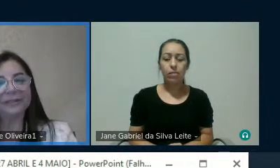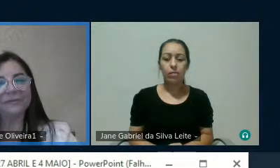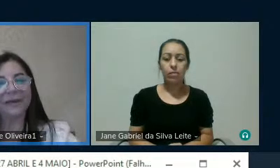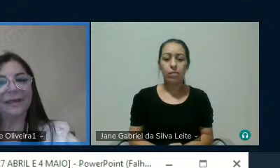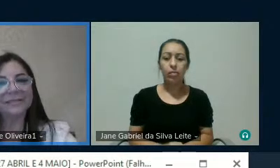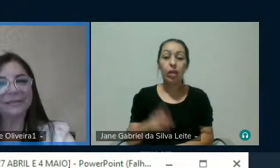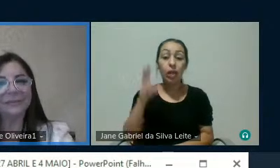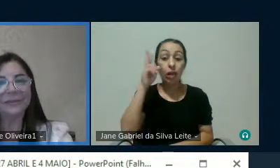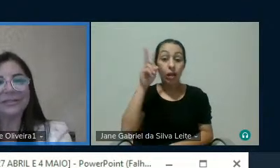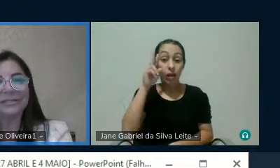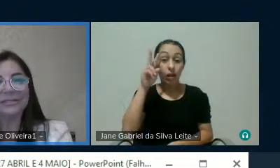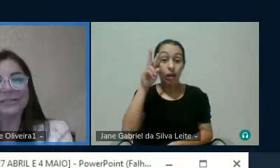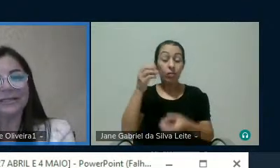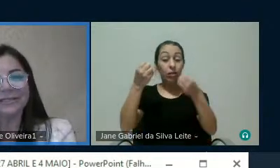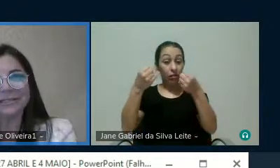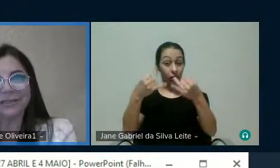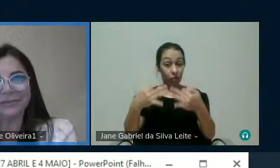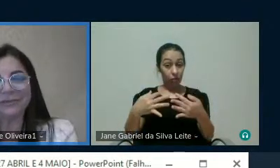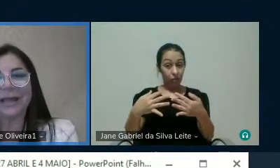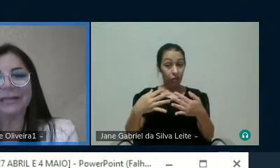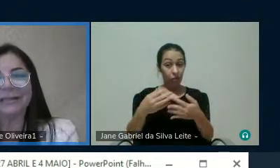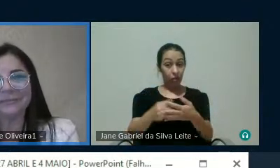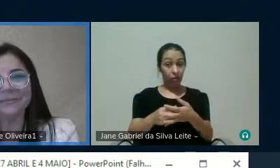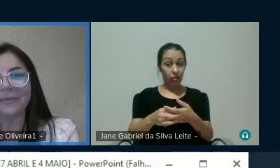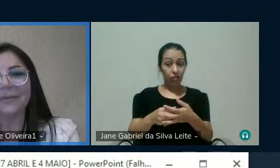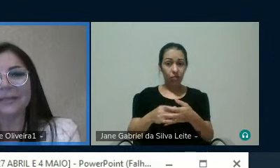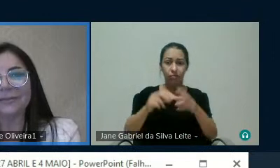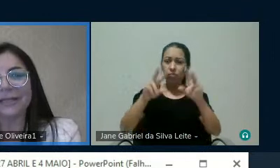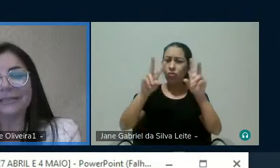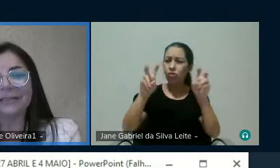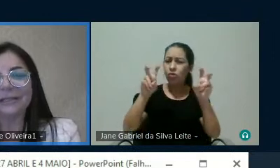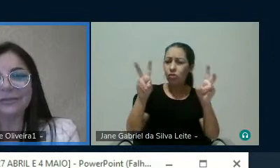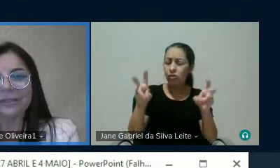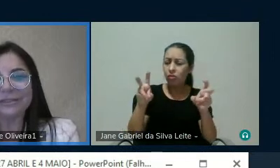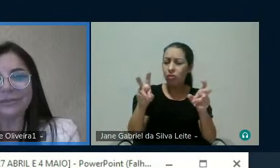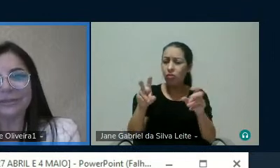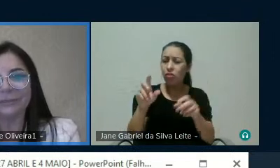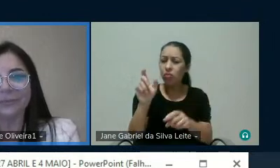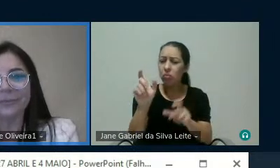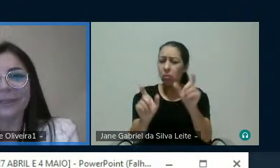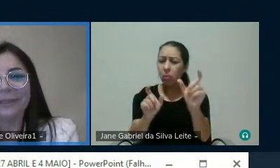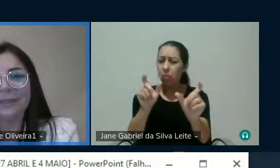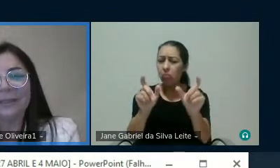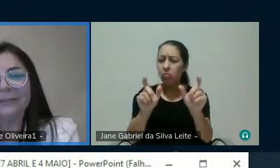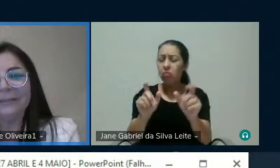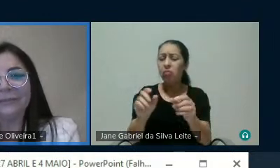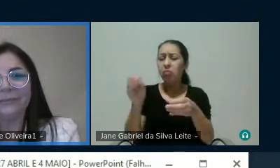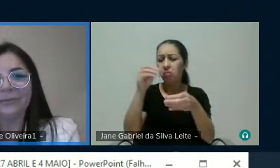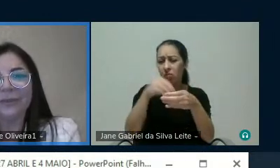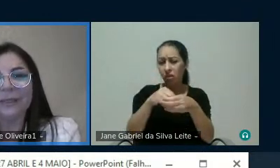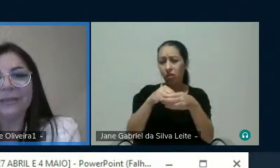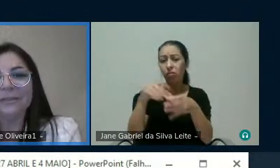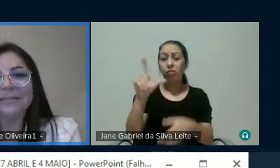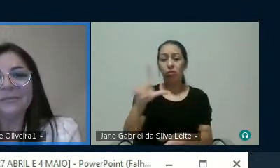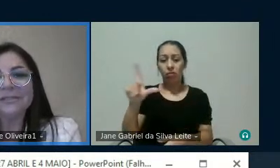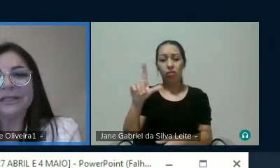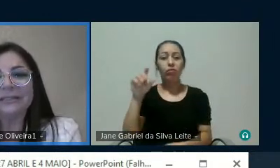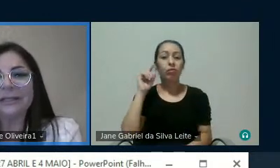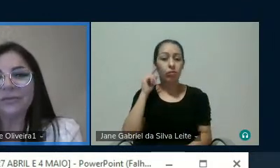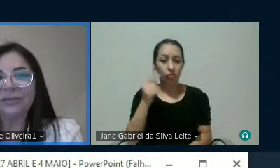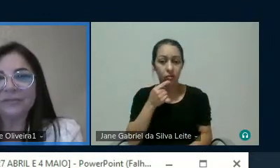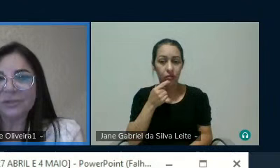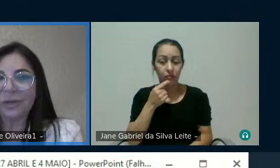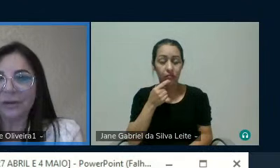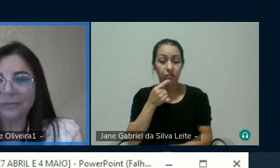Lembra que eu falei de várias terminologias que a gente ia encontrar, né, dentro da literatura surda? Então, nós temos